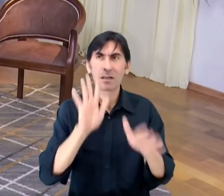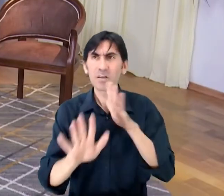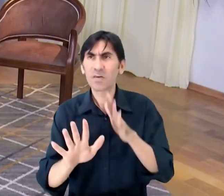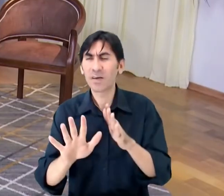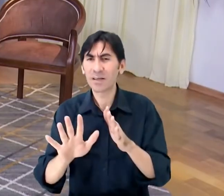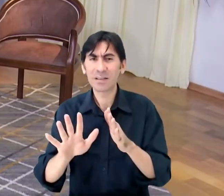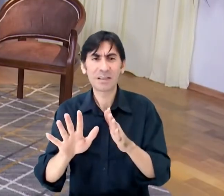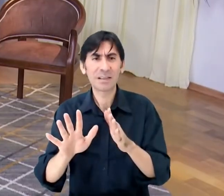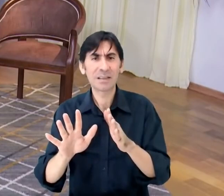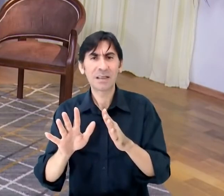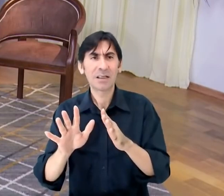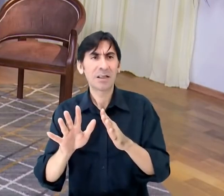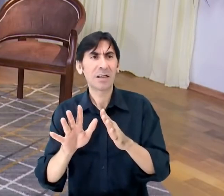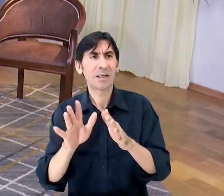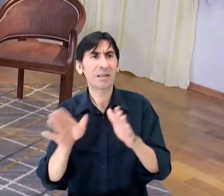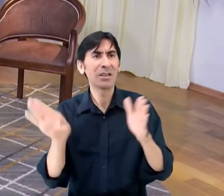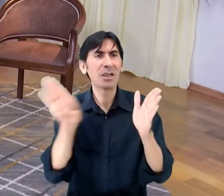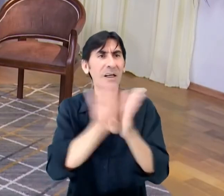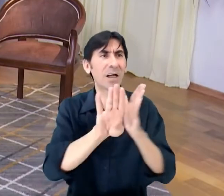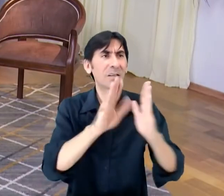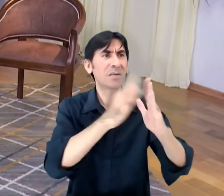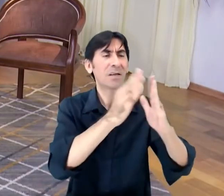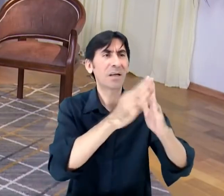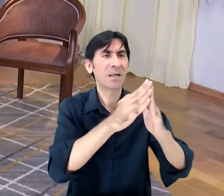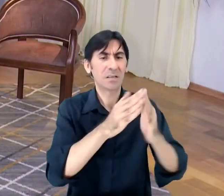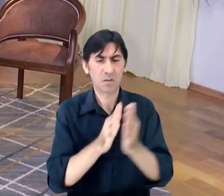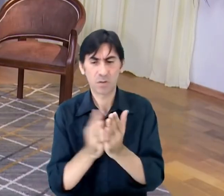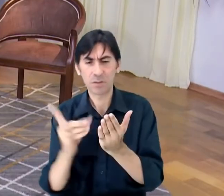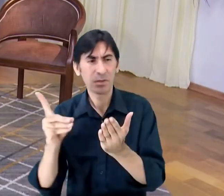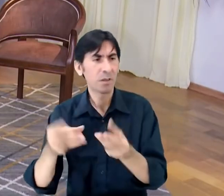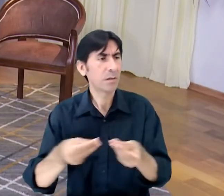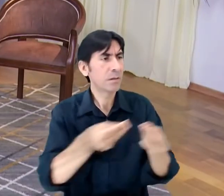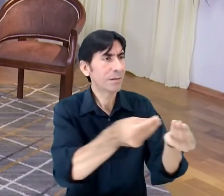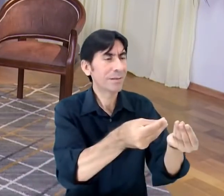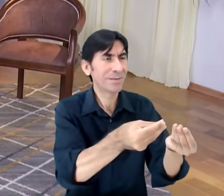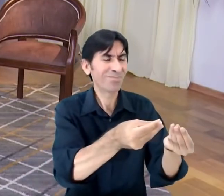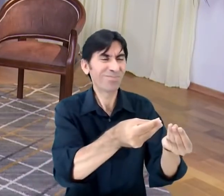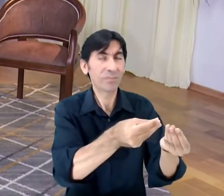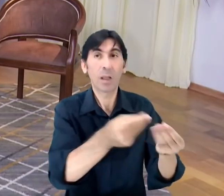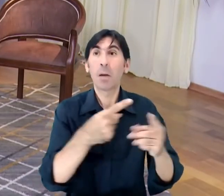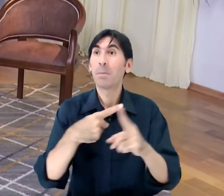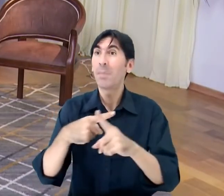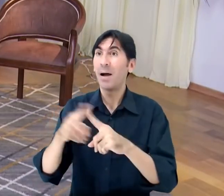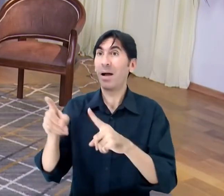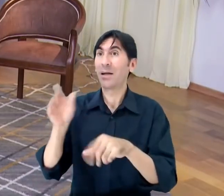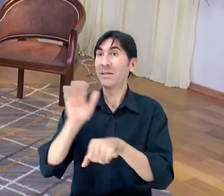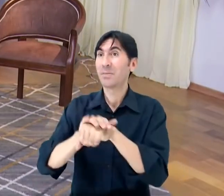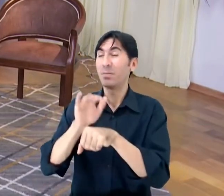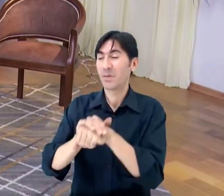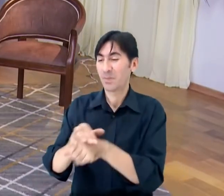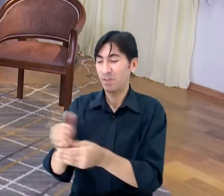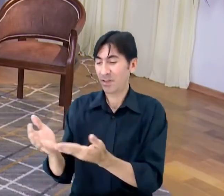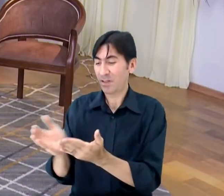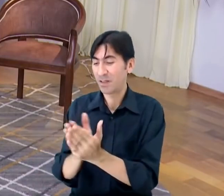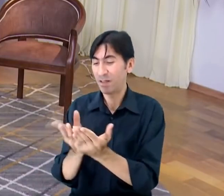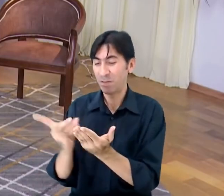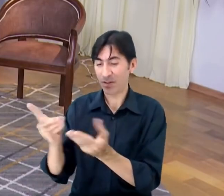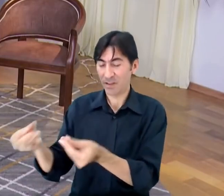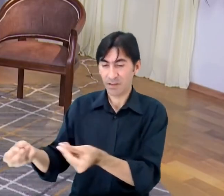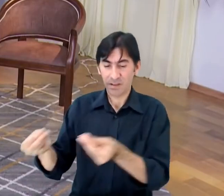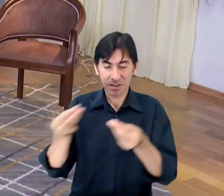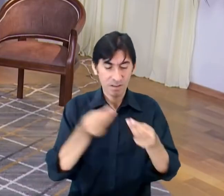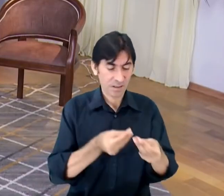alguém, uma literatura que nós doemos ou vendemos fará o que nós não conseguiríamos